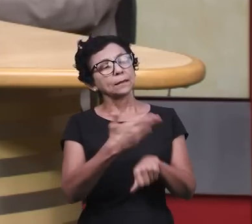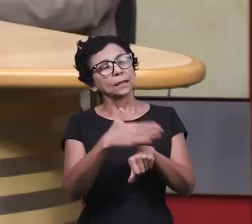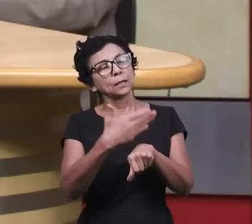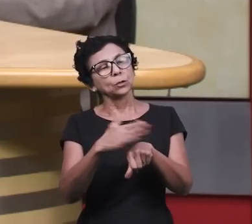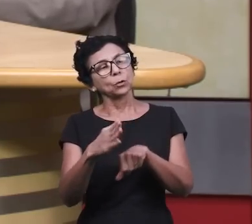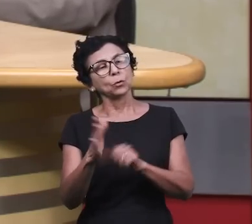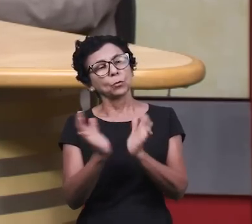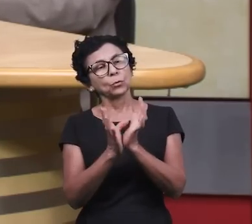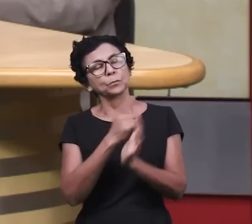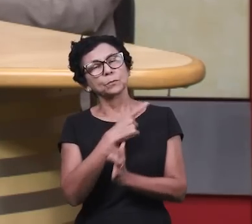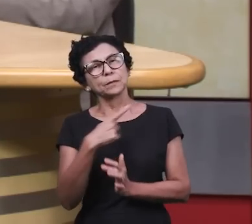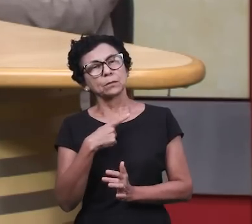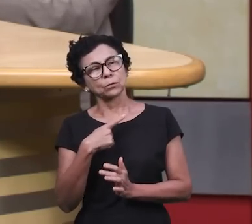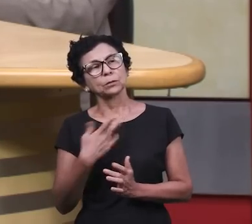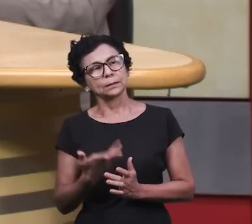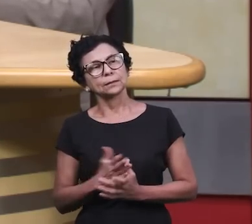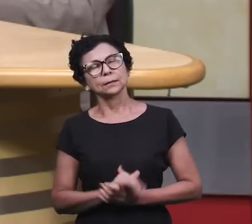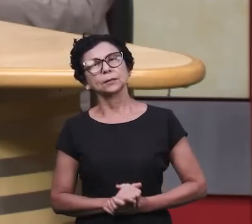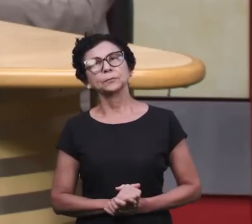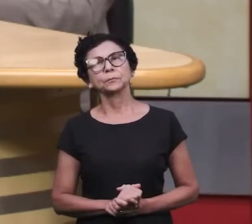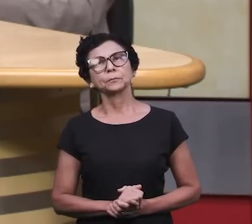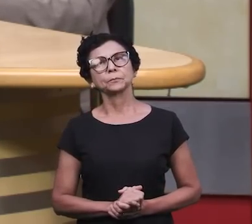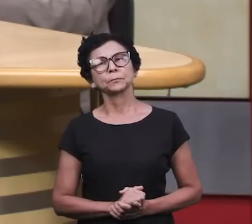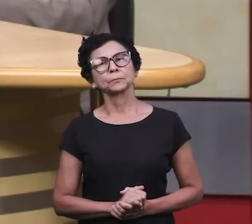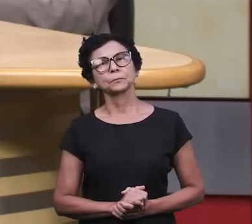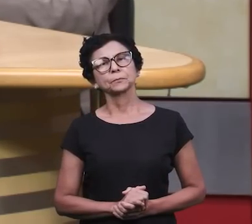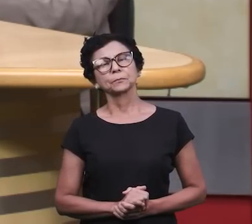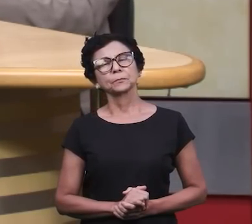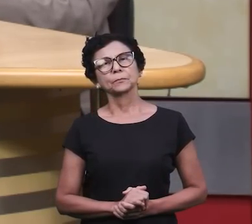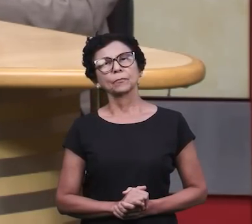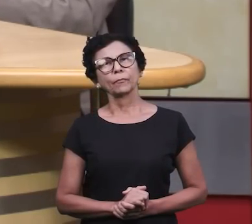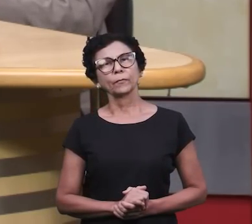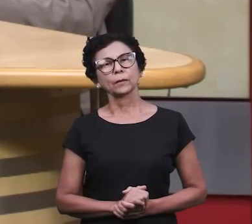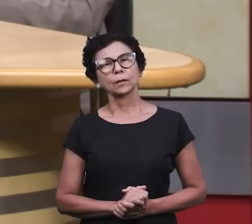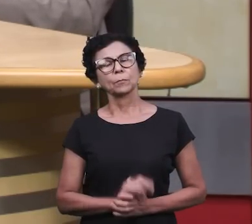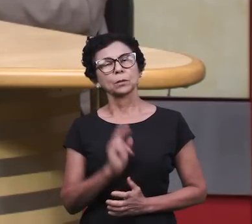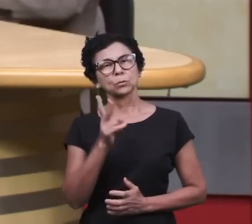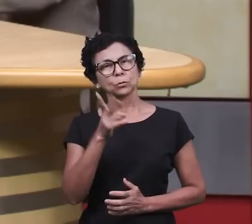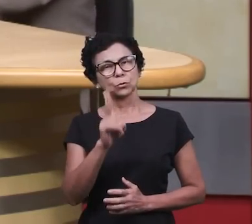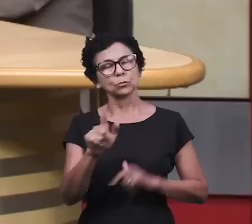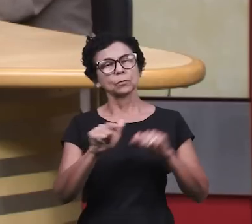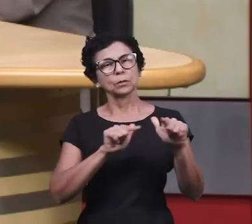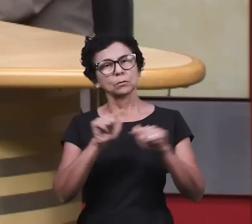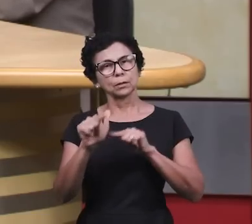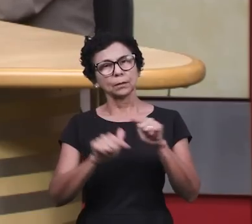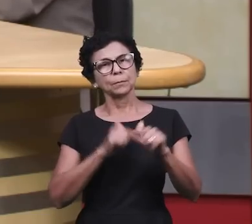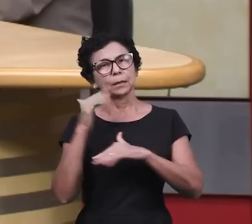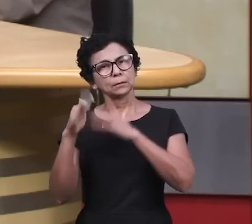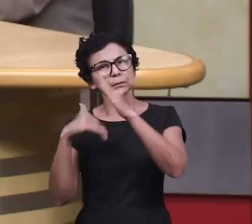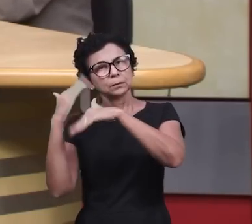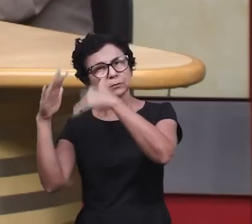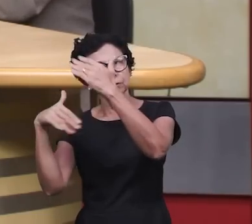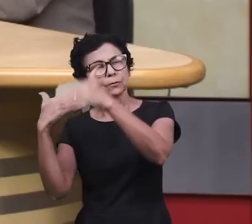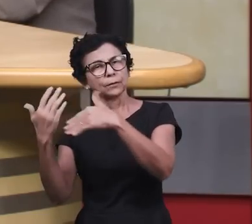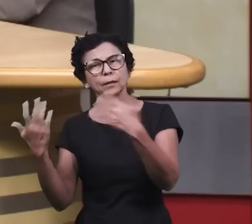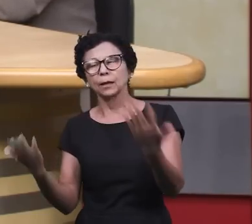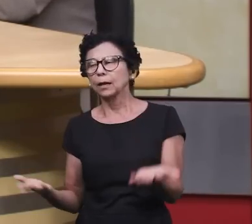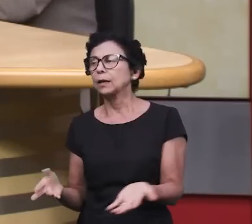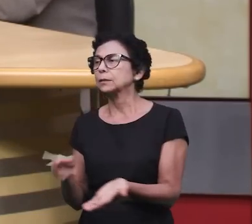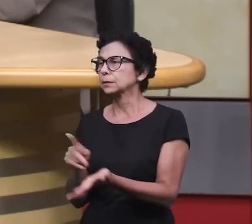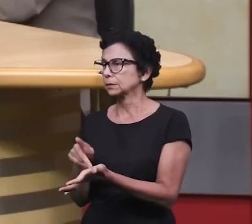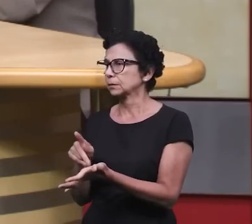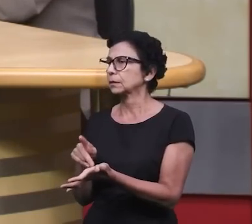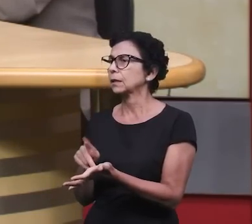foi muito importante, para que eles, como se diz assim, para que eles replicassem O trabalho, isso você deu testemunho.